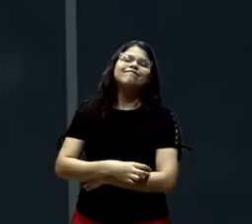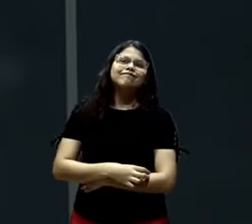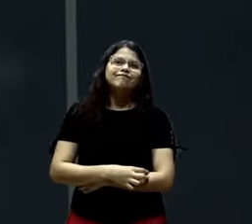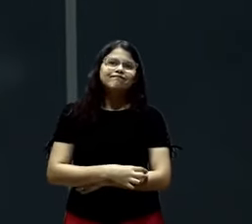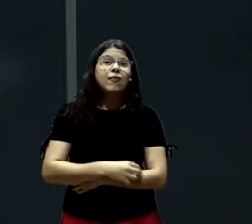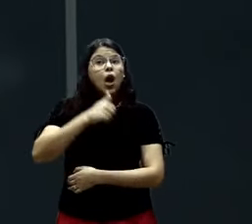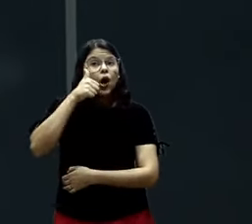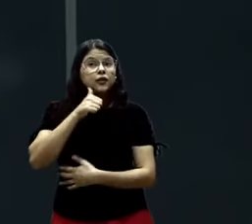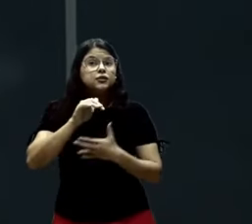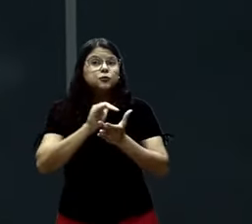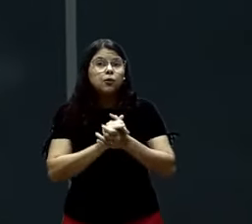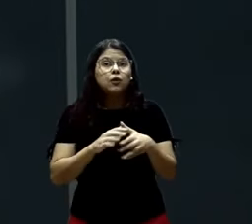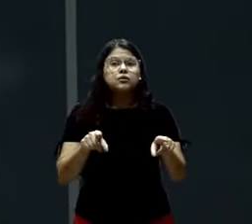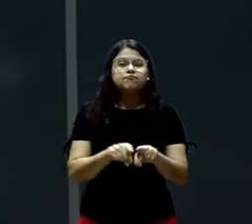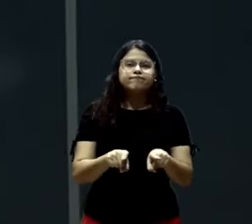pela tua esposa.